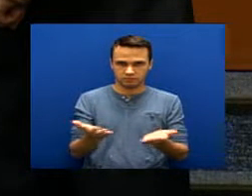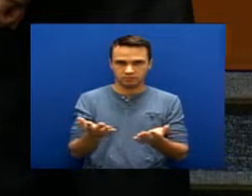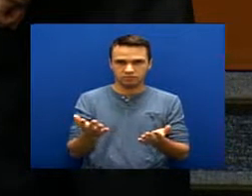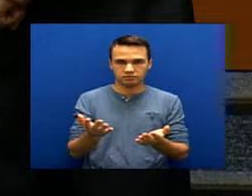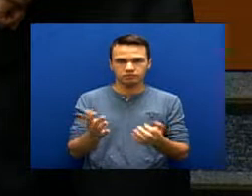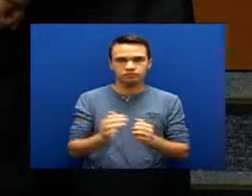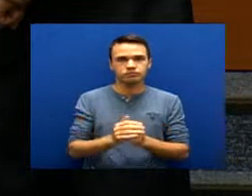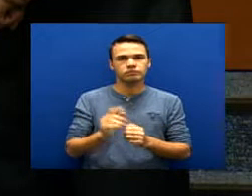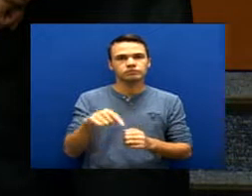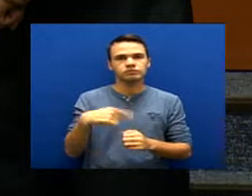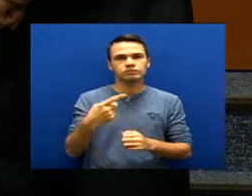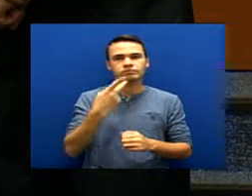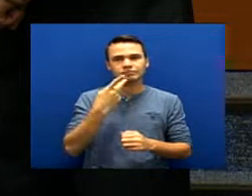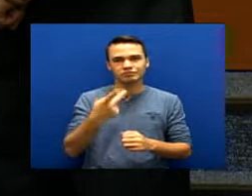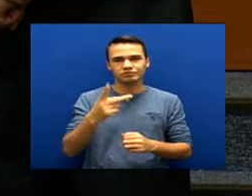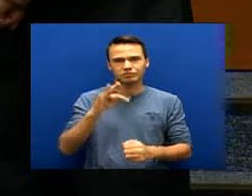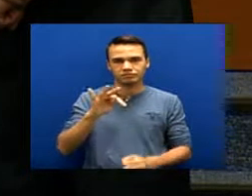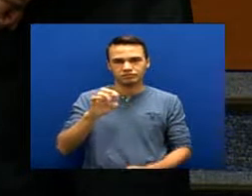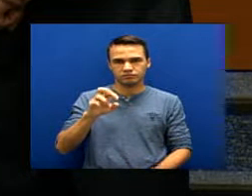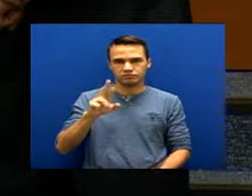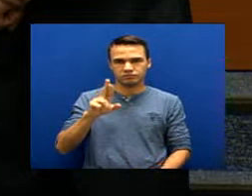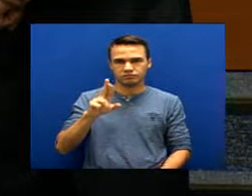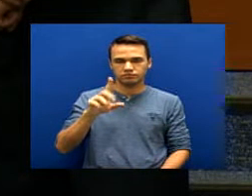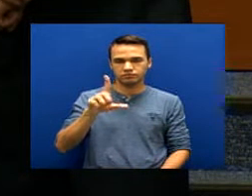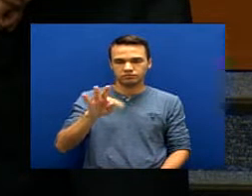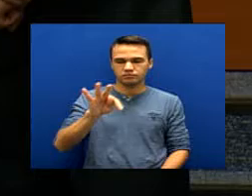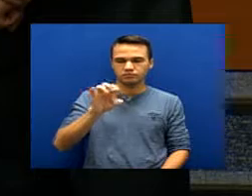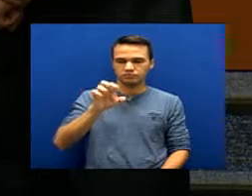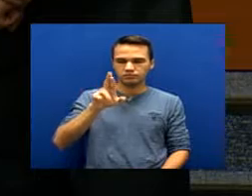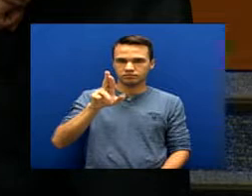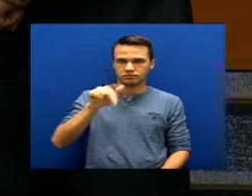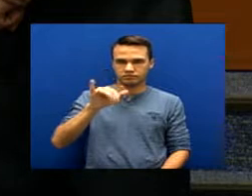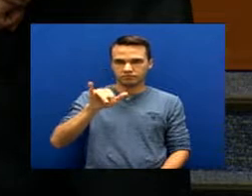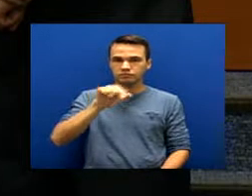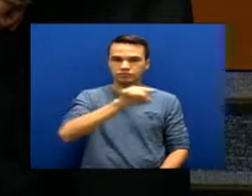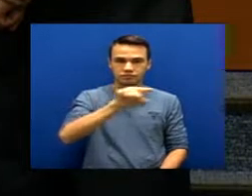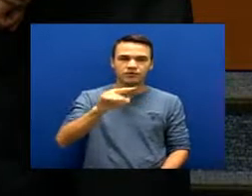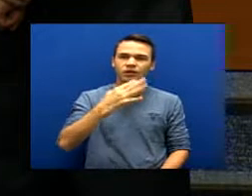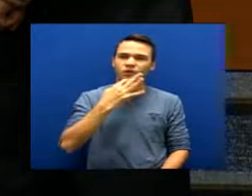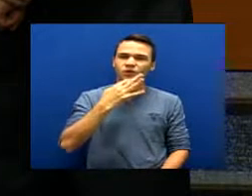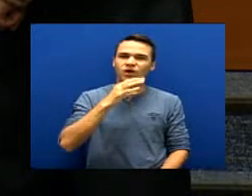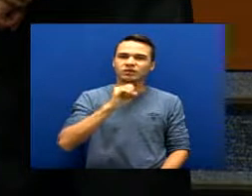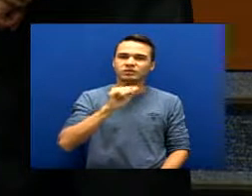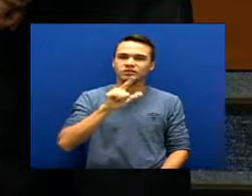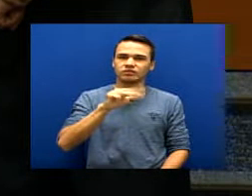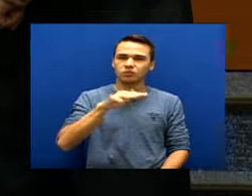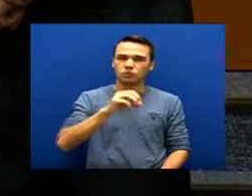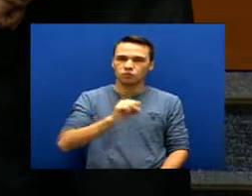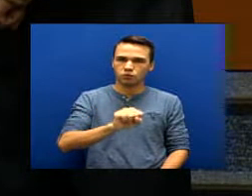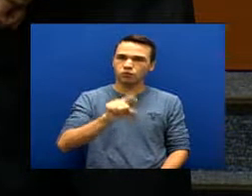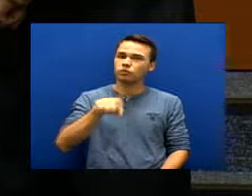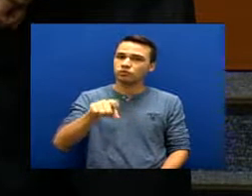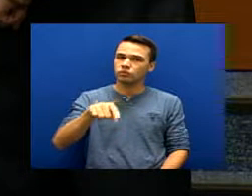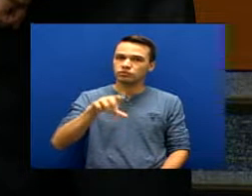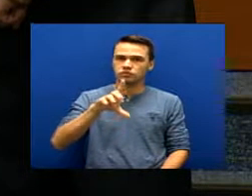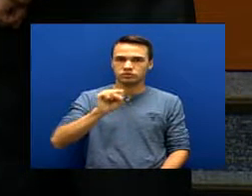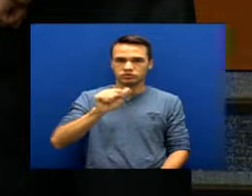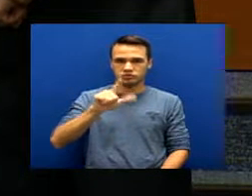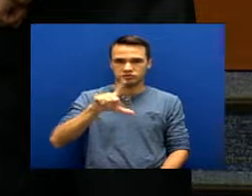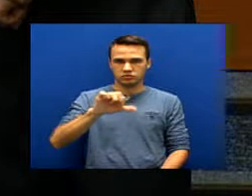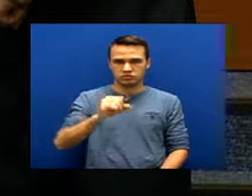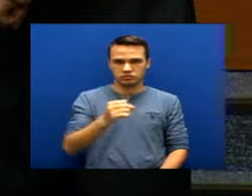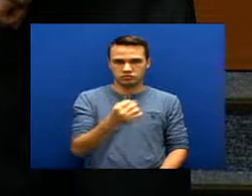vida, começando aí pelo nosso querido pai Abraão, que é de todos nós também. Quer falar alguma coisa? Depois deixa eu